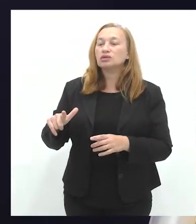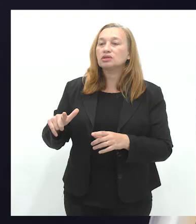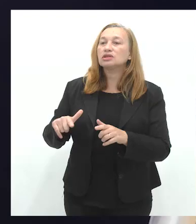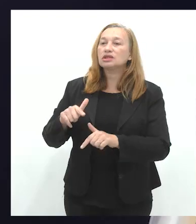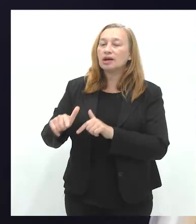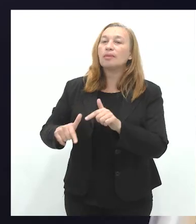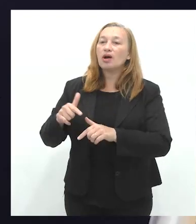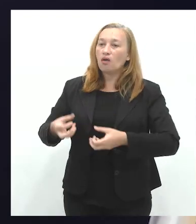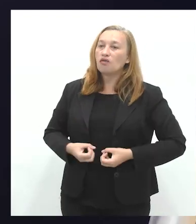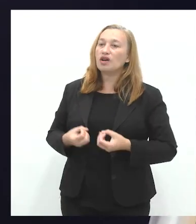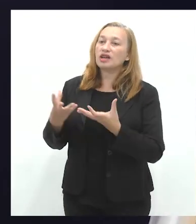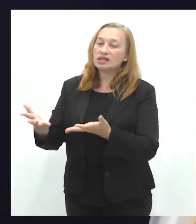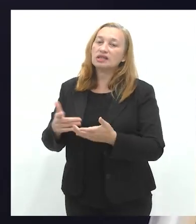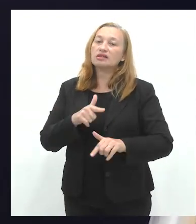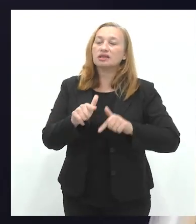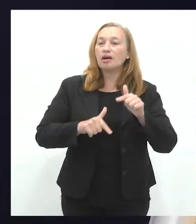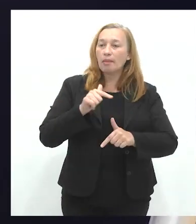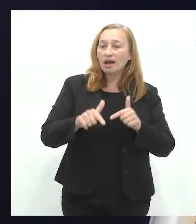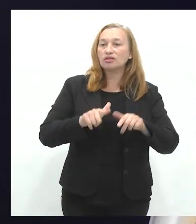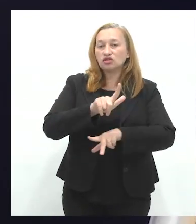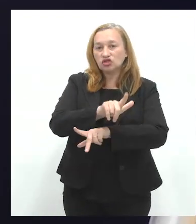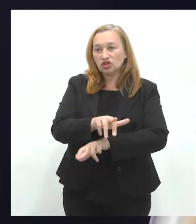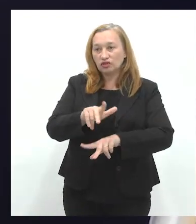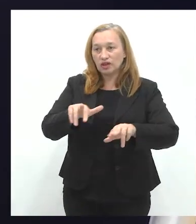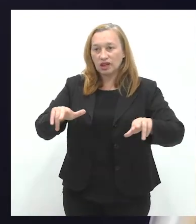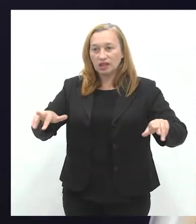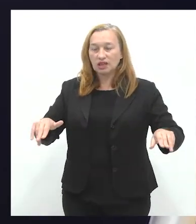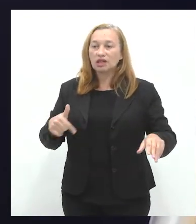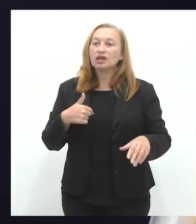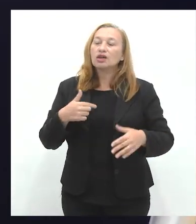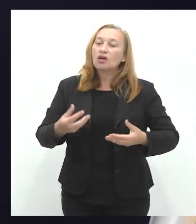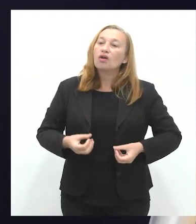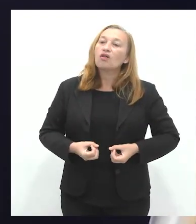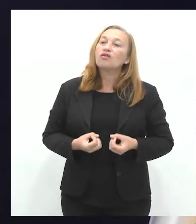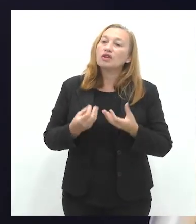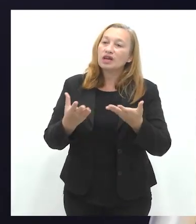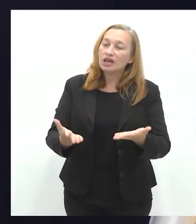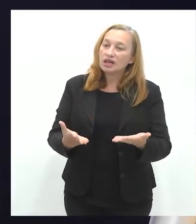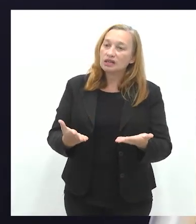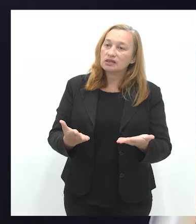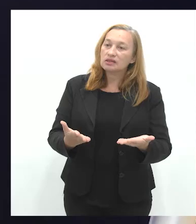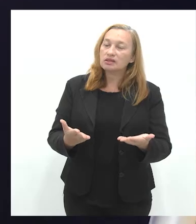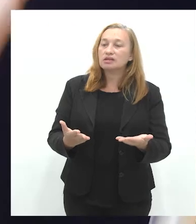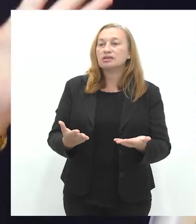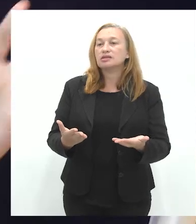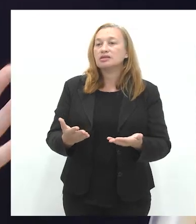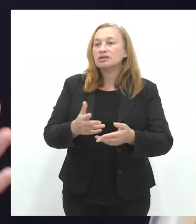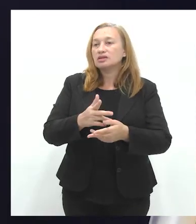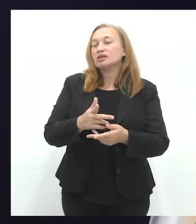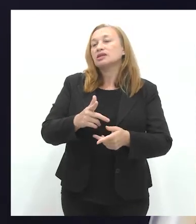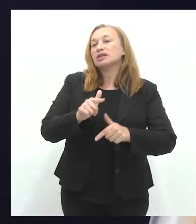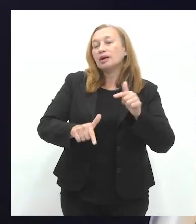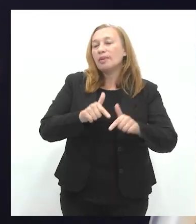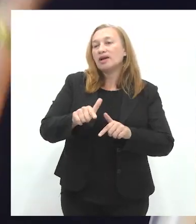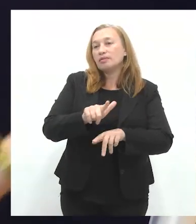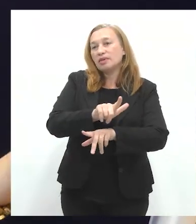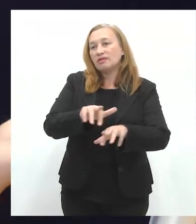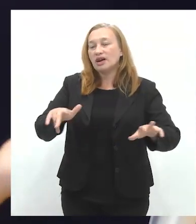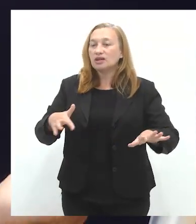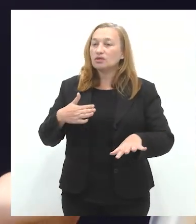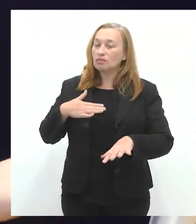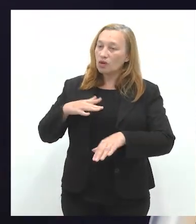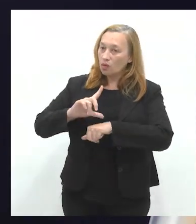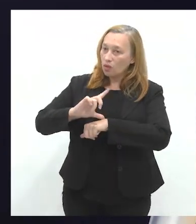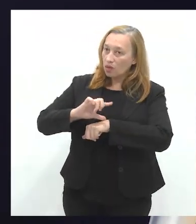também de você escalar, de você oferecer outros serviços, porque eu ofereço um serviço um para um, né? Então a minha hora tem um teto. Vai